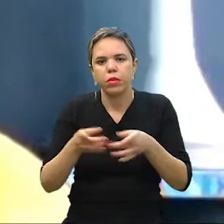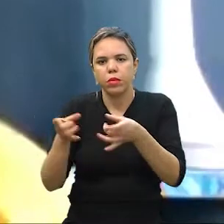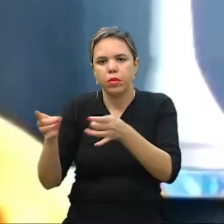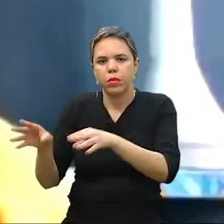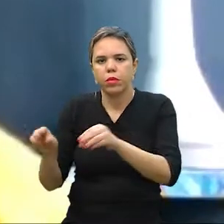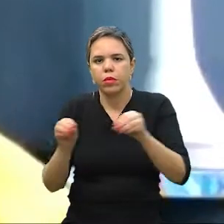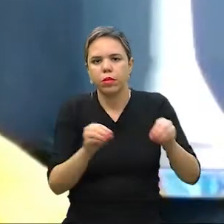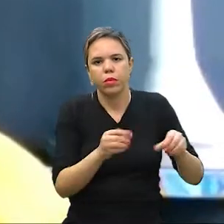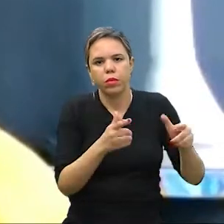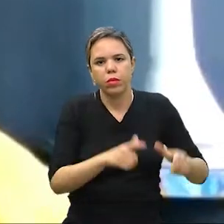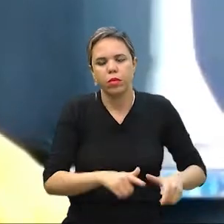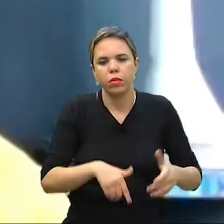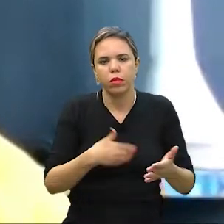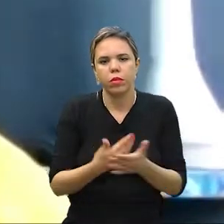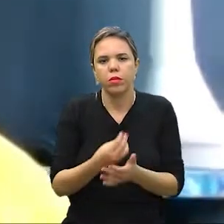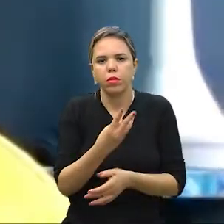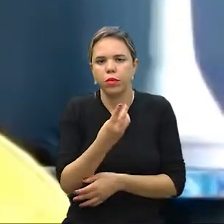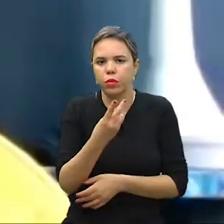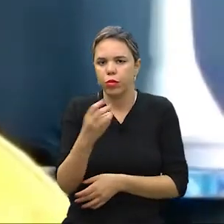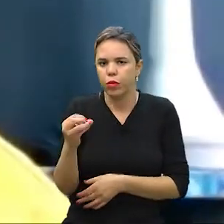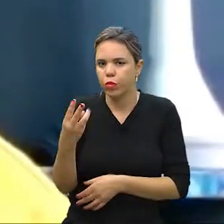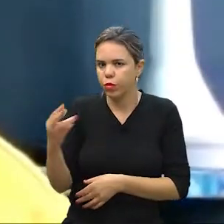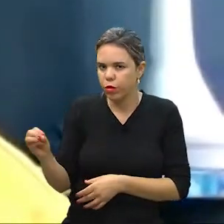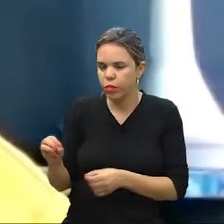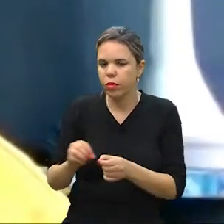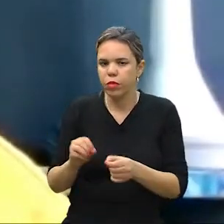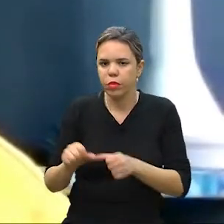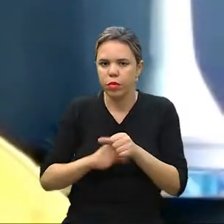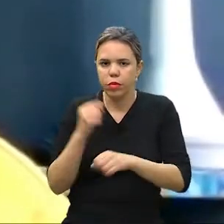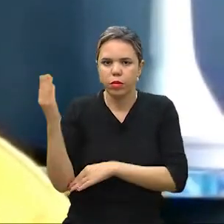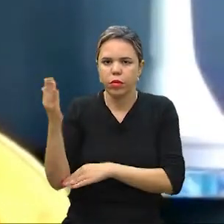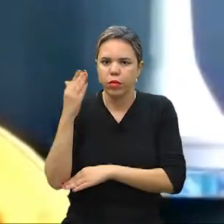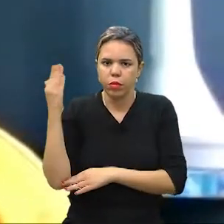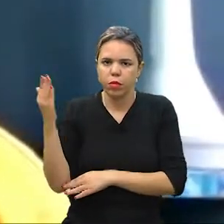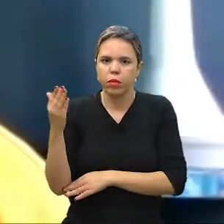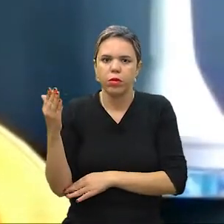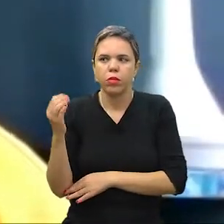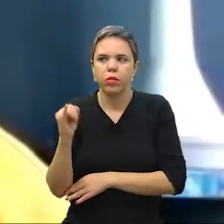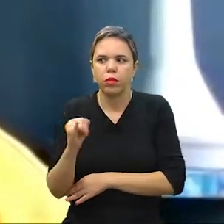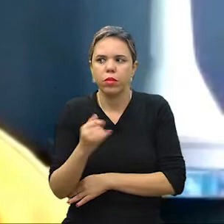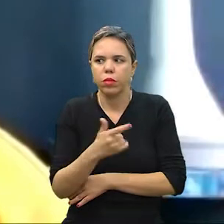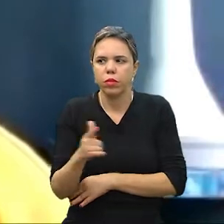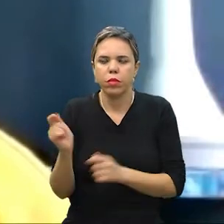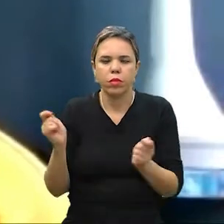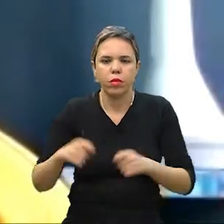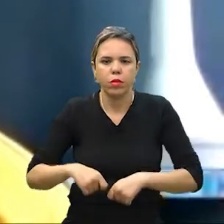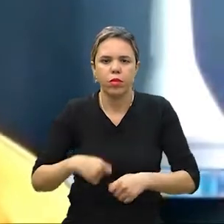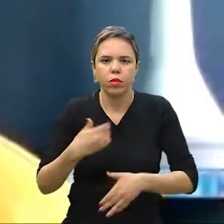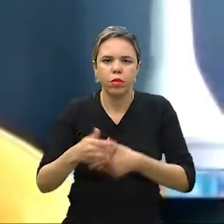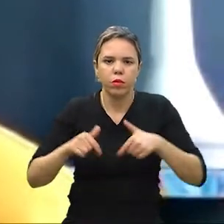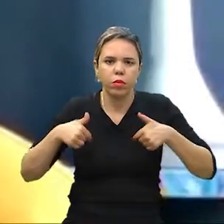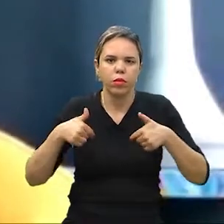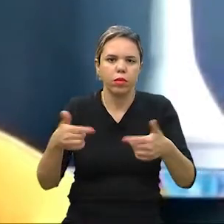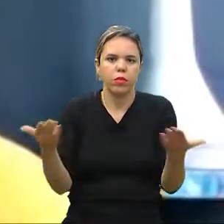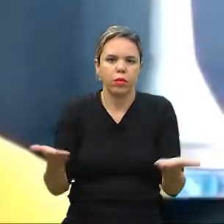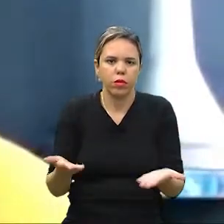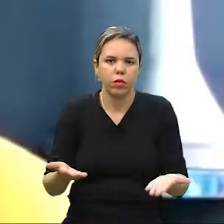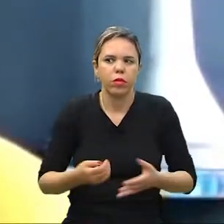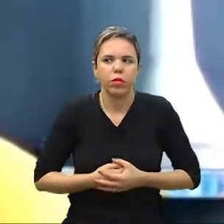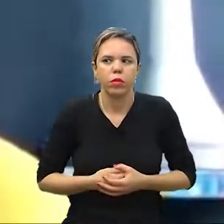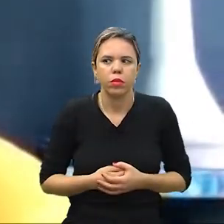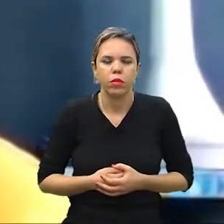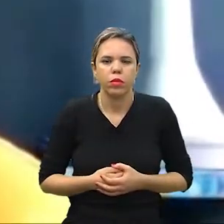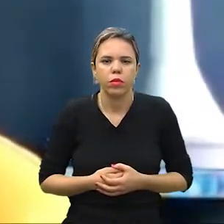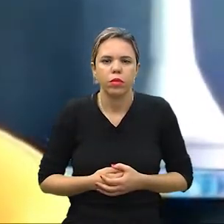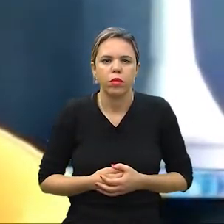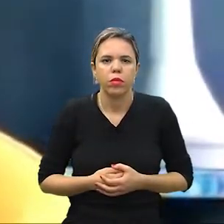até 2030 se a gente continuar vivenciando da mudança climática sem um posicionamento de ação para agora, né? Para a gente